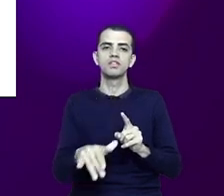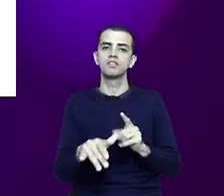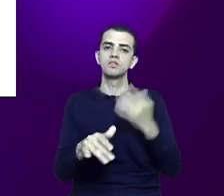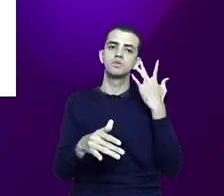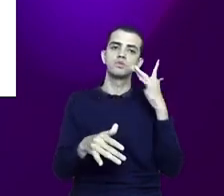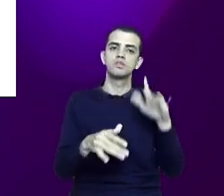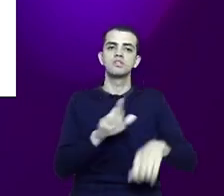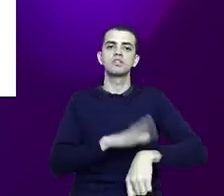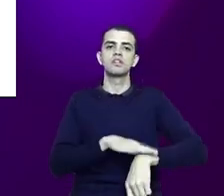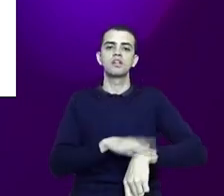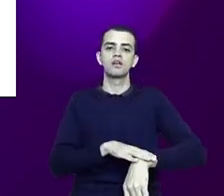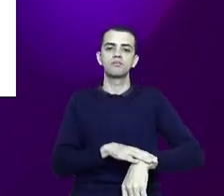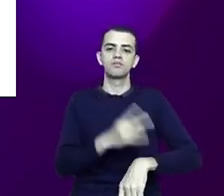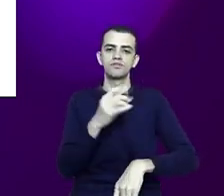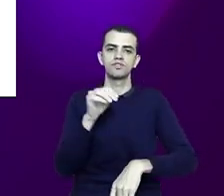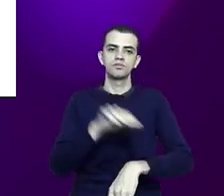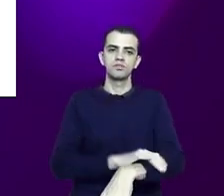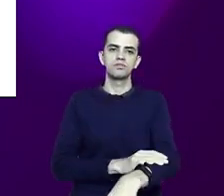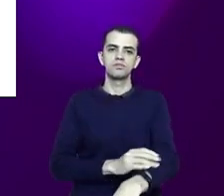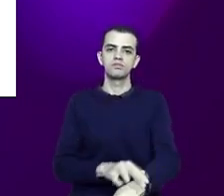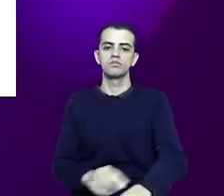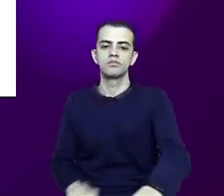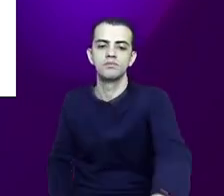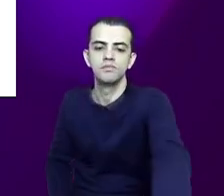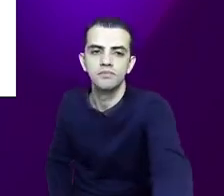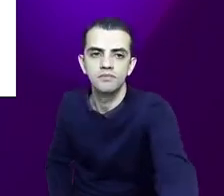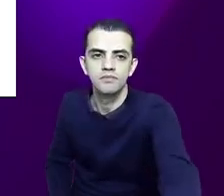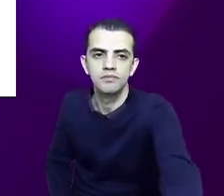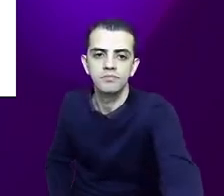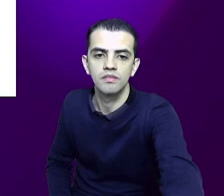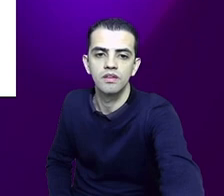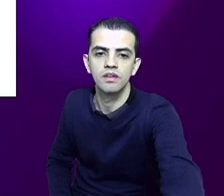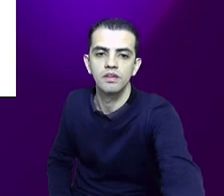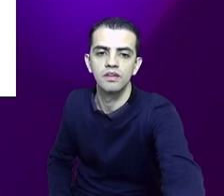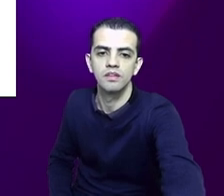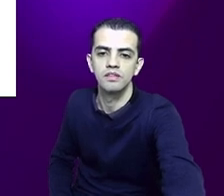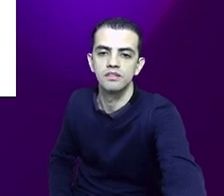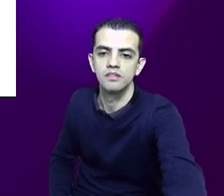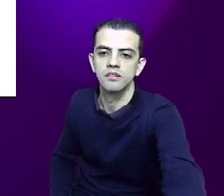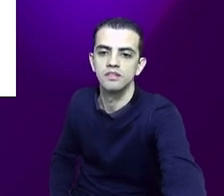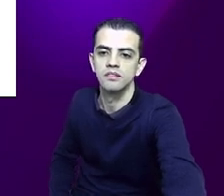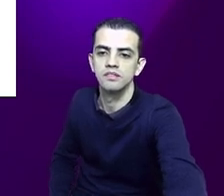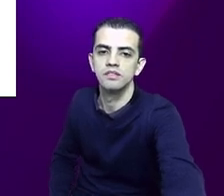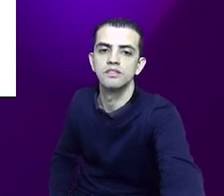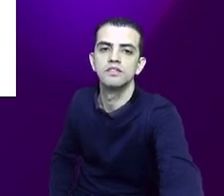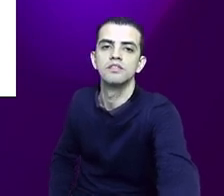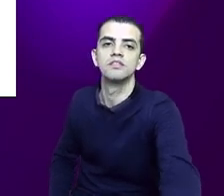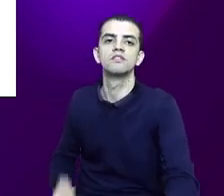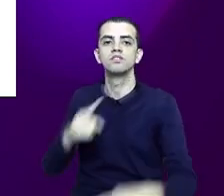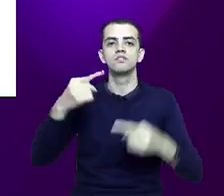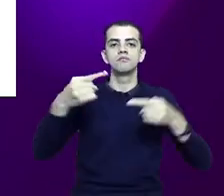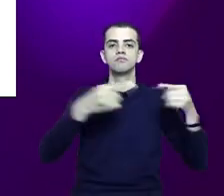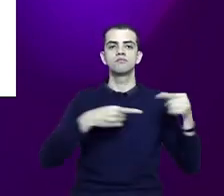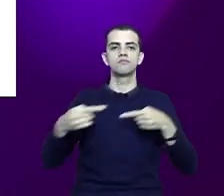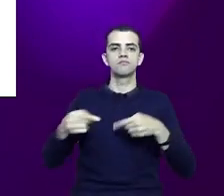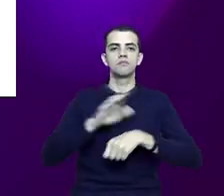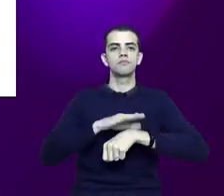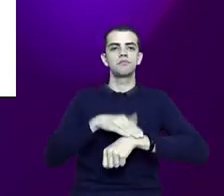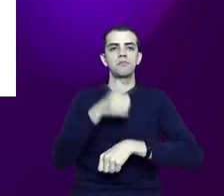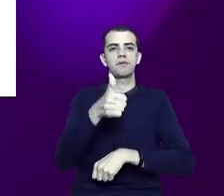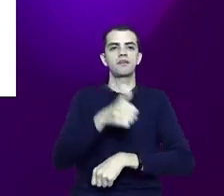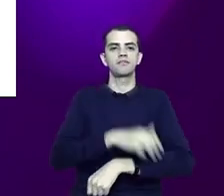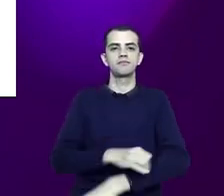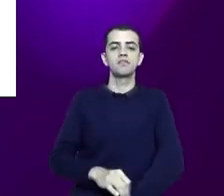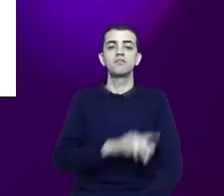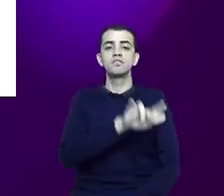Nicola, nós temos 20 minutos, eu acho que a gente temos bastante tempo aí para discussão. Estamos bem no horário. Então, o que vocês